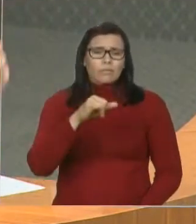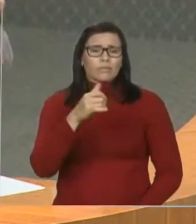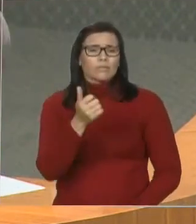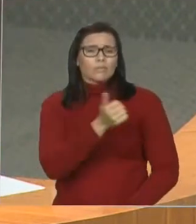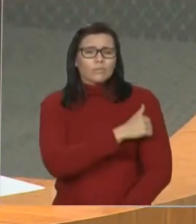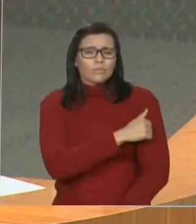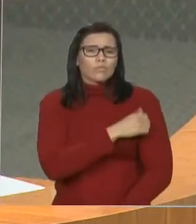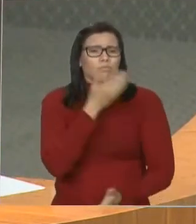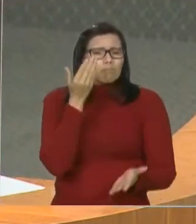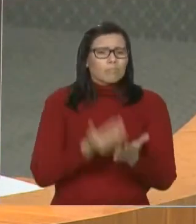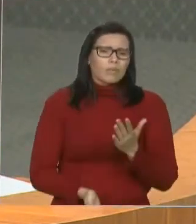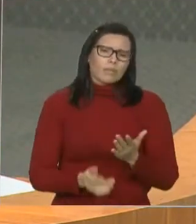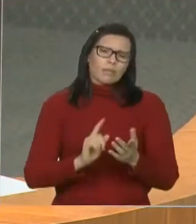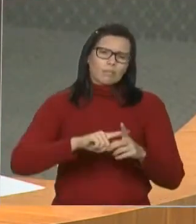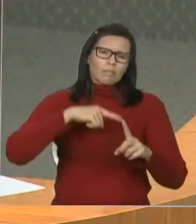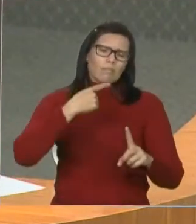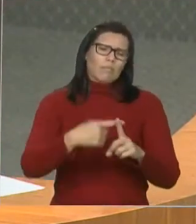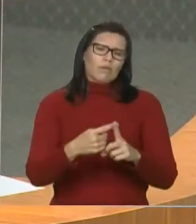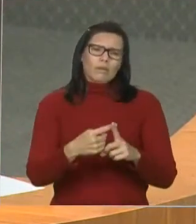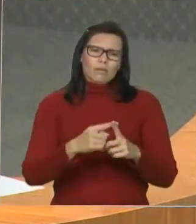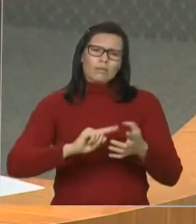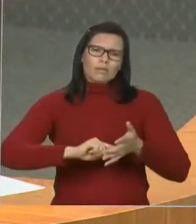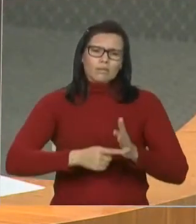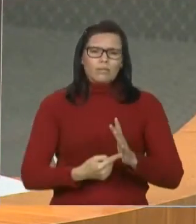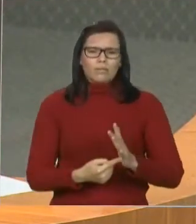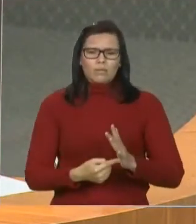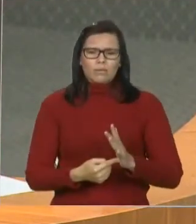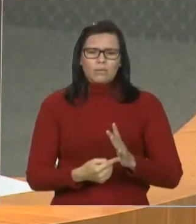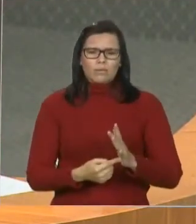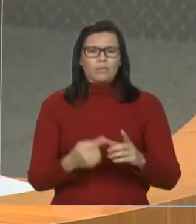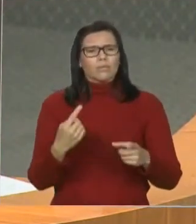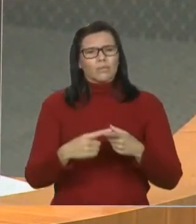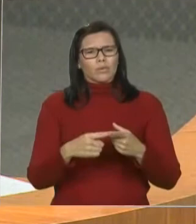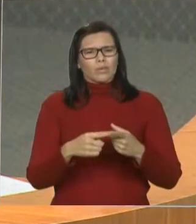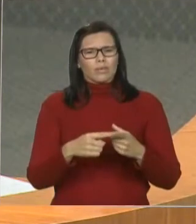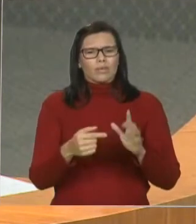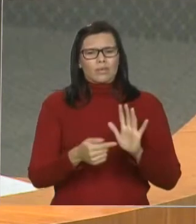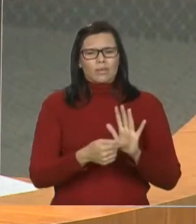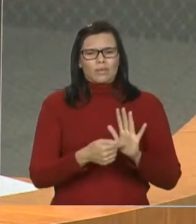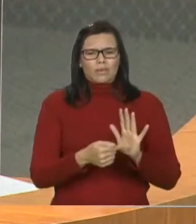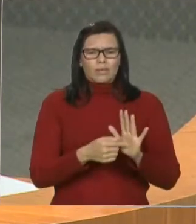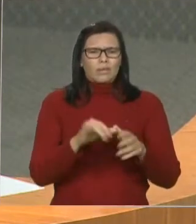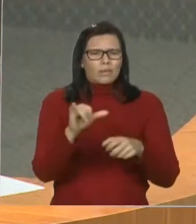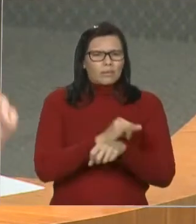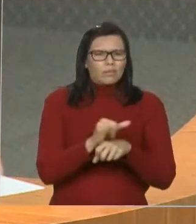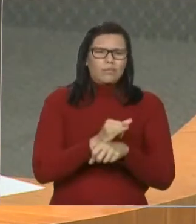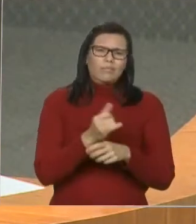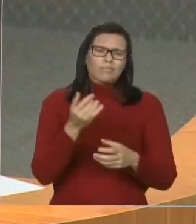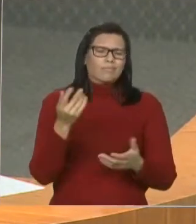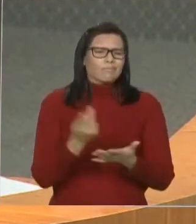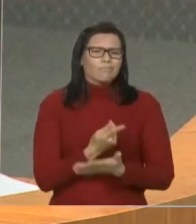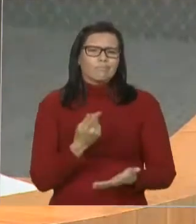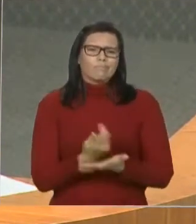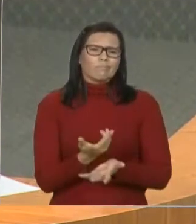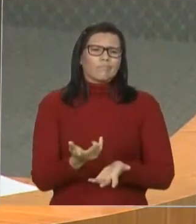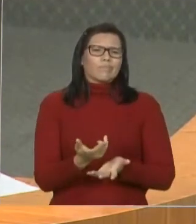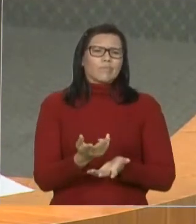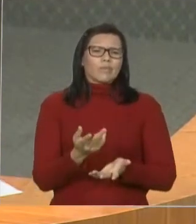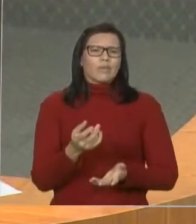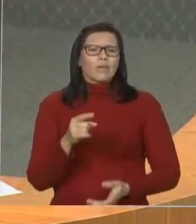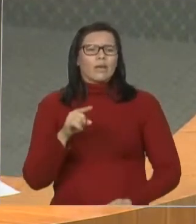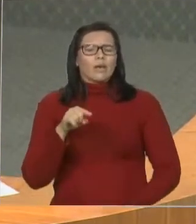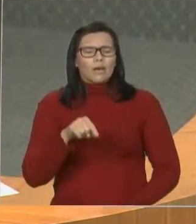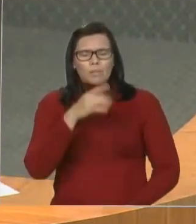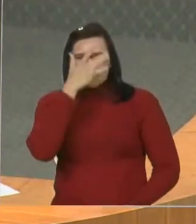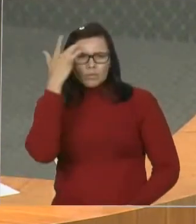penalizados com a utilização do método de uma errada, penalizar e o candidato perder uma